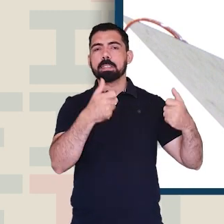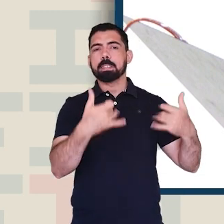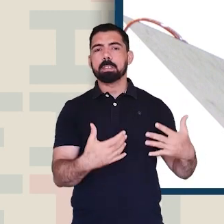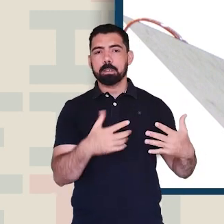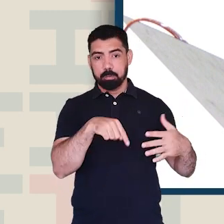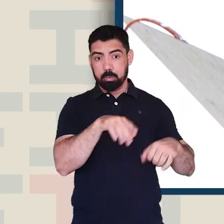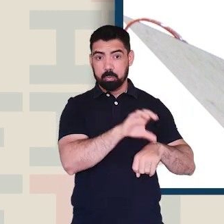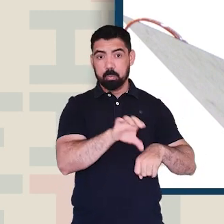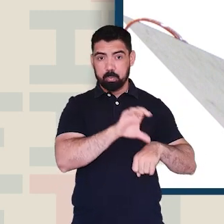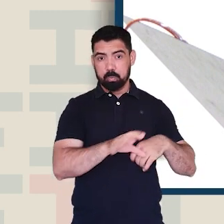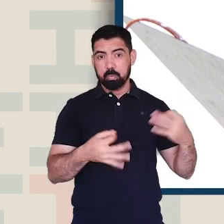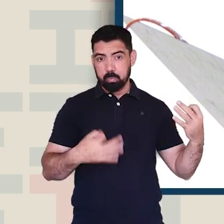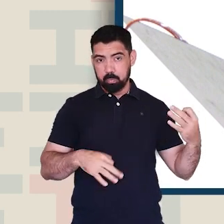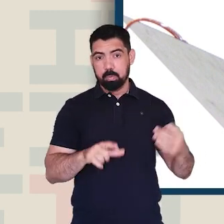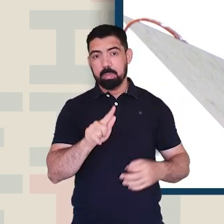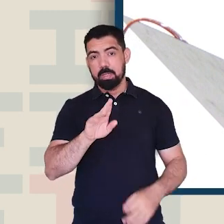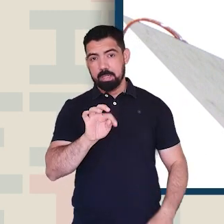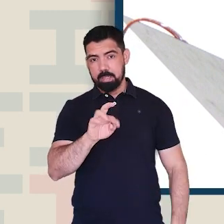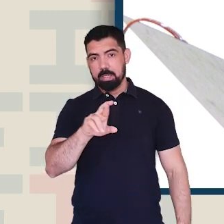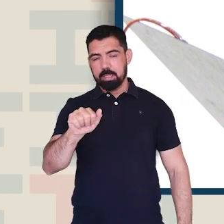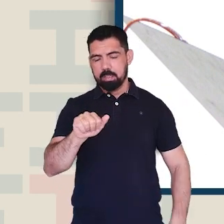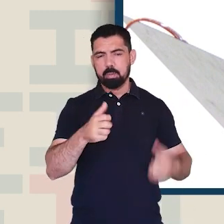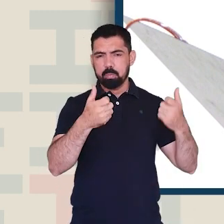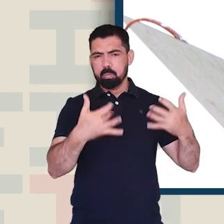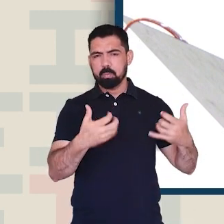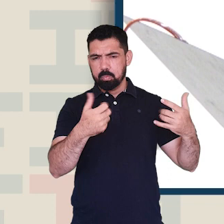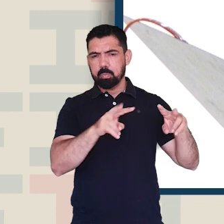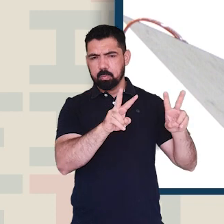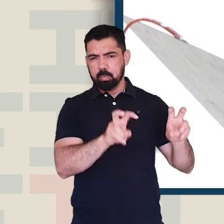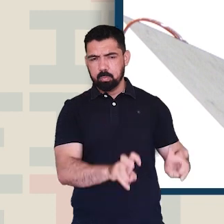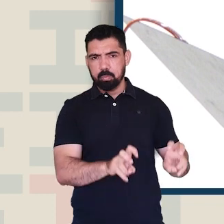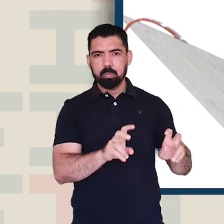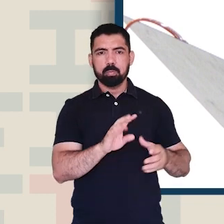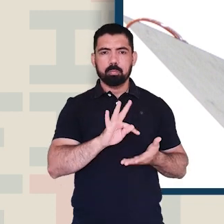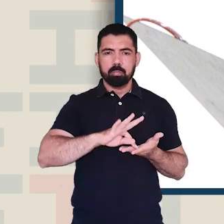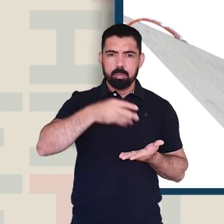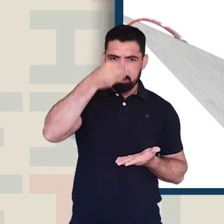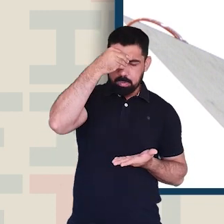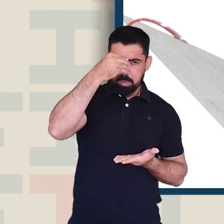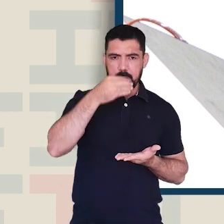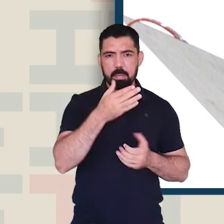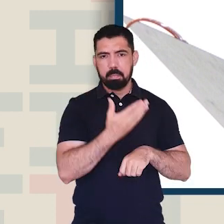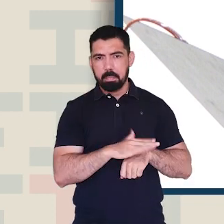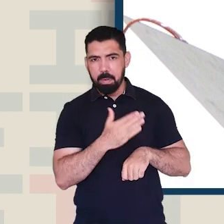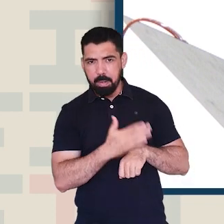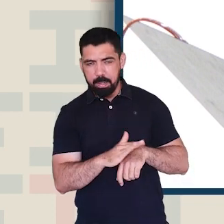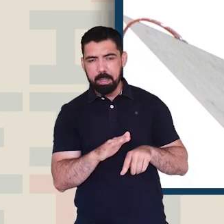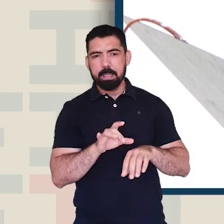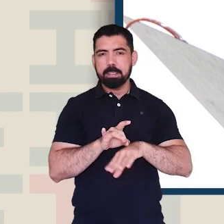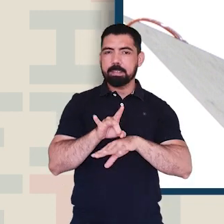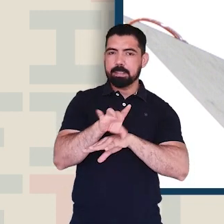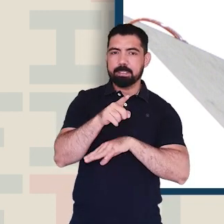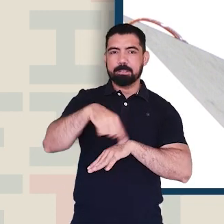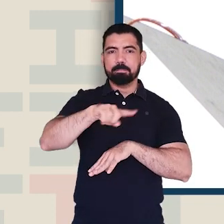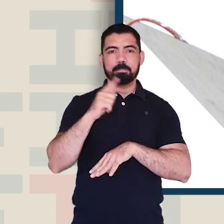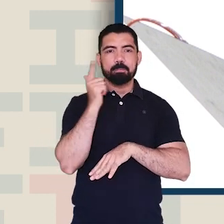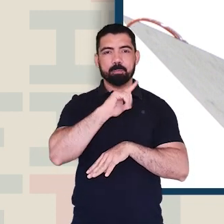finaliza esse curso de guitarra com essas abordagens teóricas, práticas, né, e